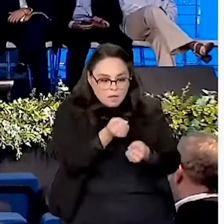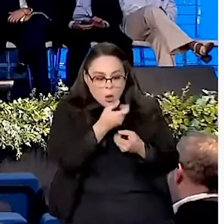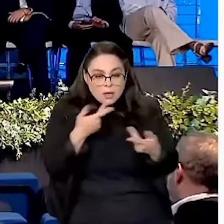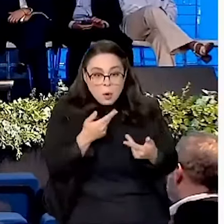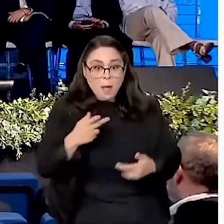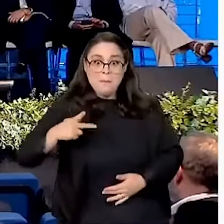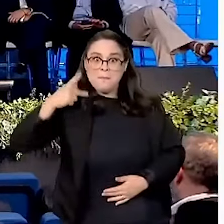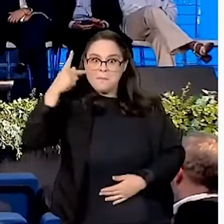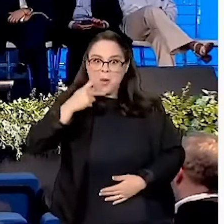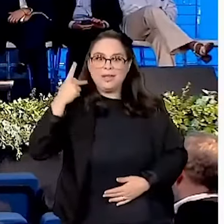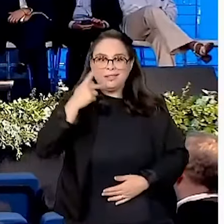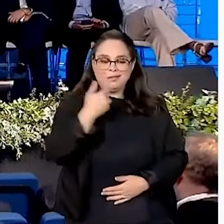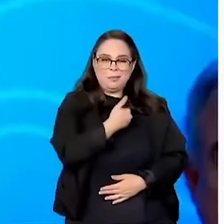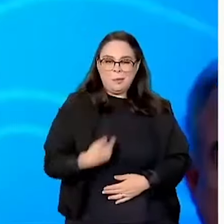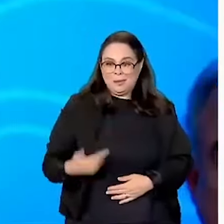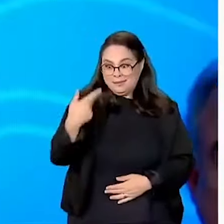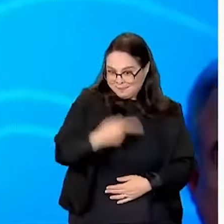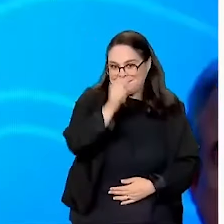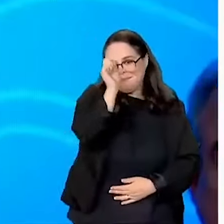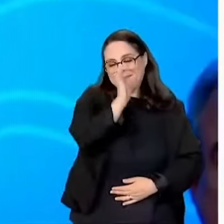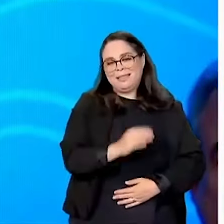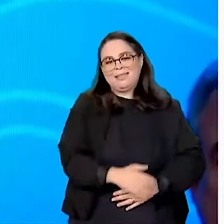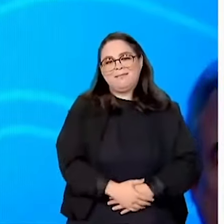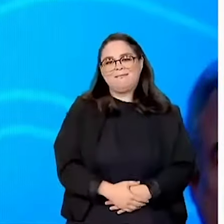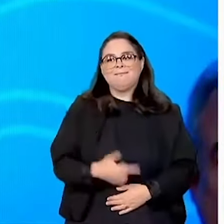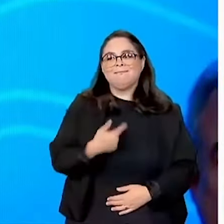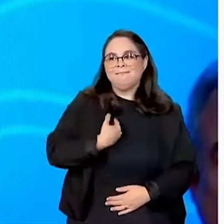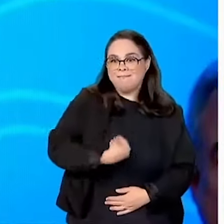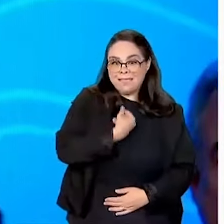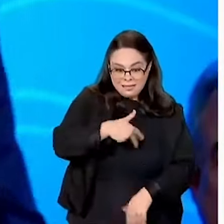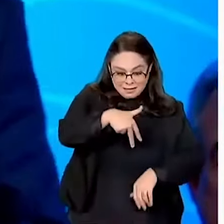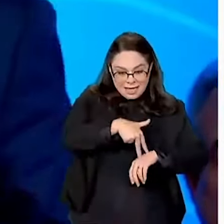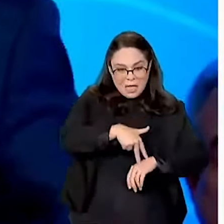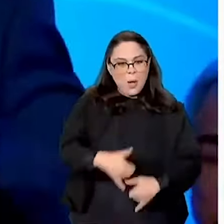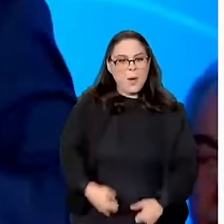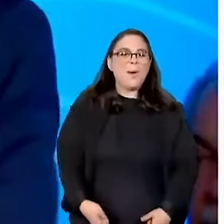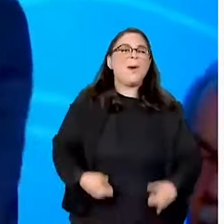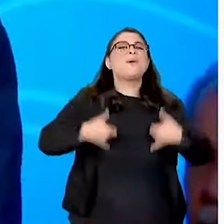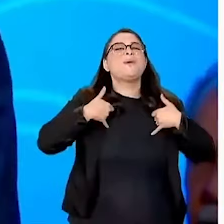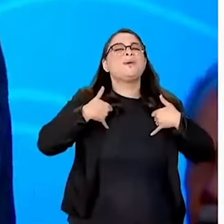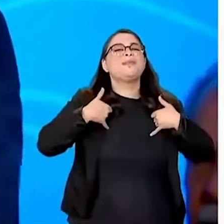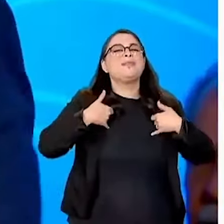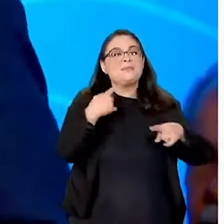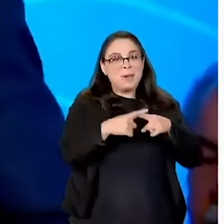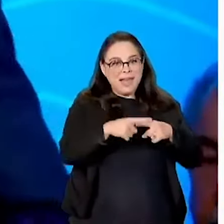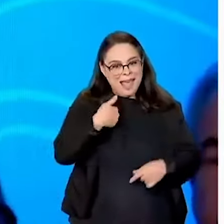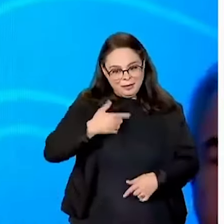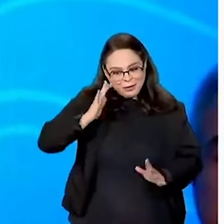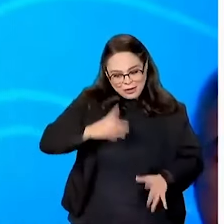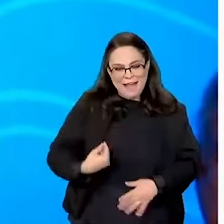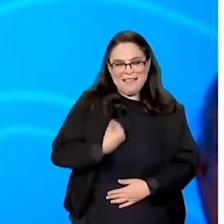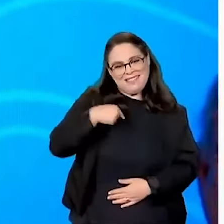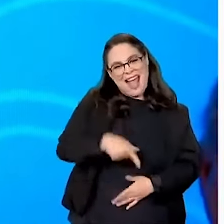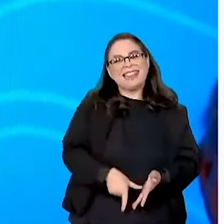políticas públicas nesse país. E eu estou aqui hoje com muito orgulho por saber que eu já estive aqui outra